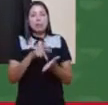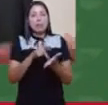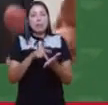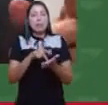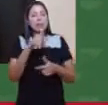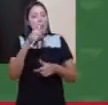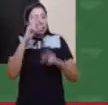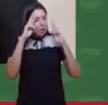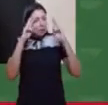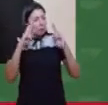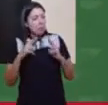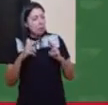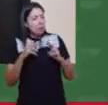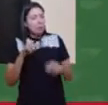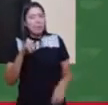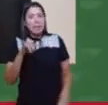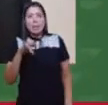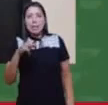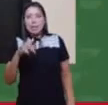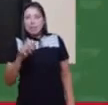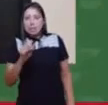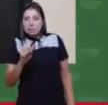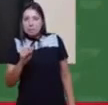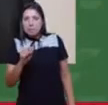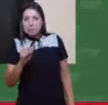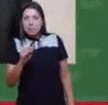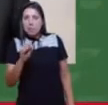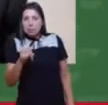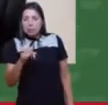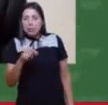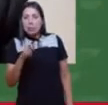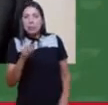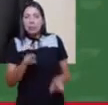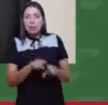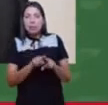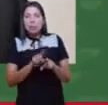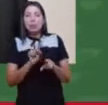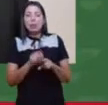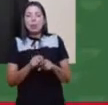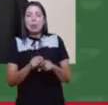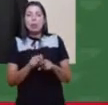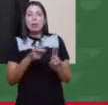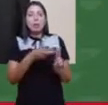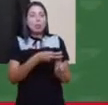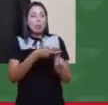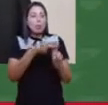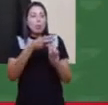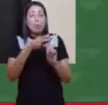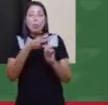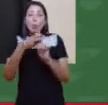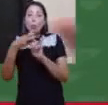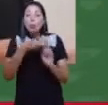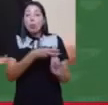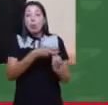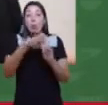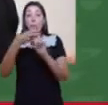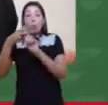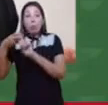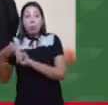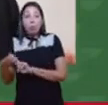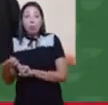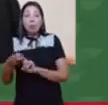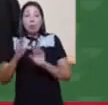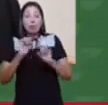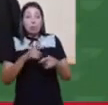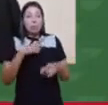à ação das milícias, sem considerar também aí o tráfico. Vamos